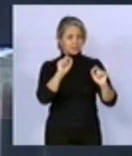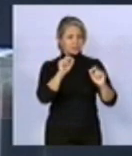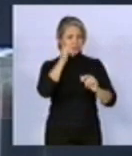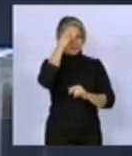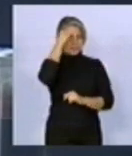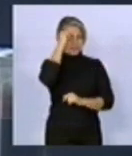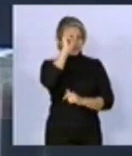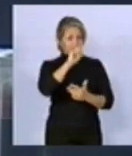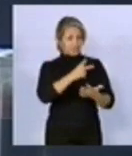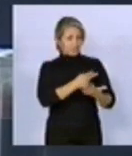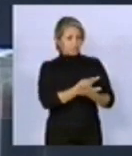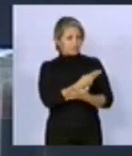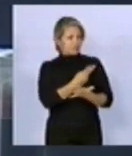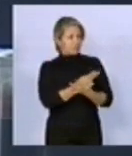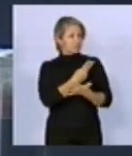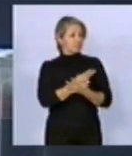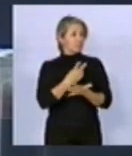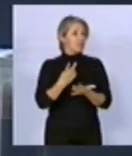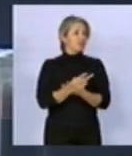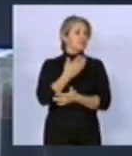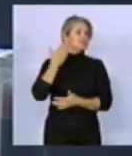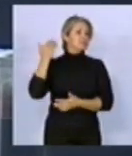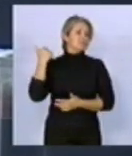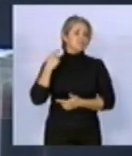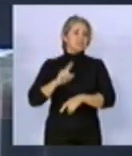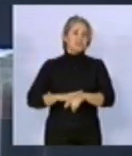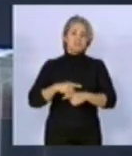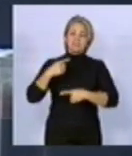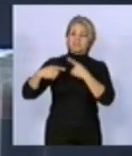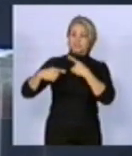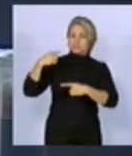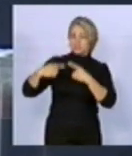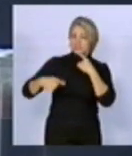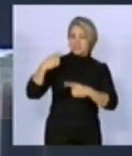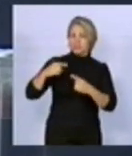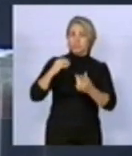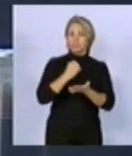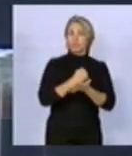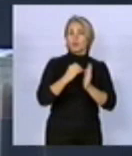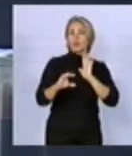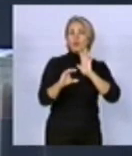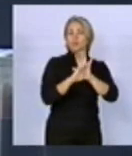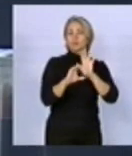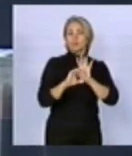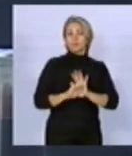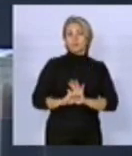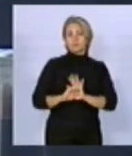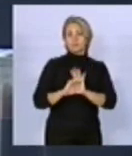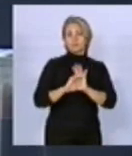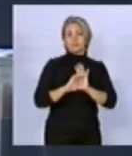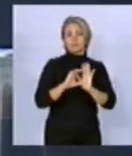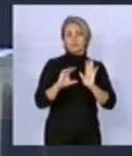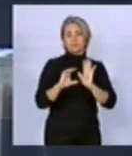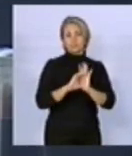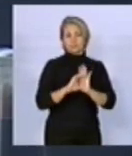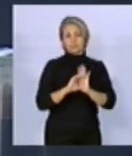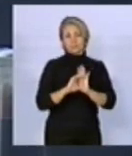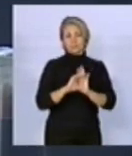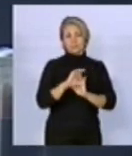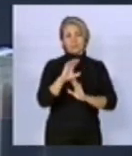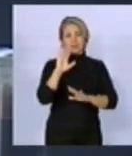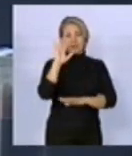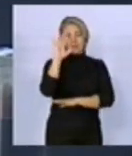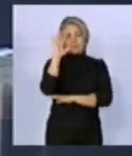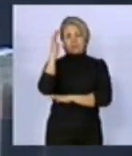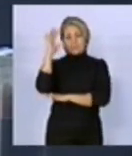os erros que cometemos durante a discussão do código florestal é é poderia